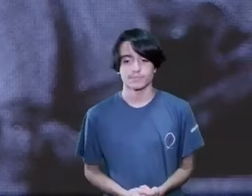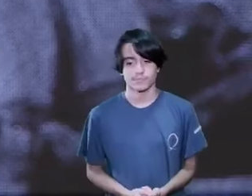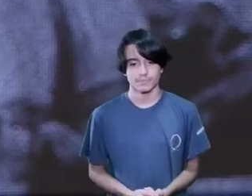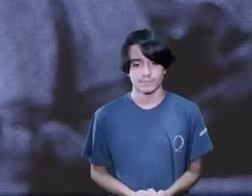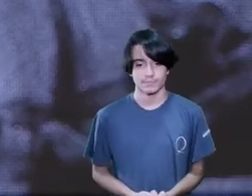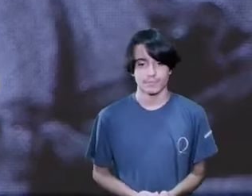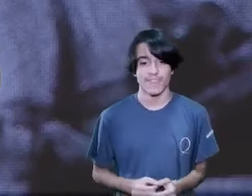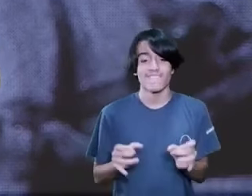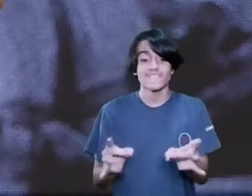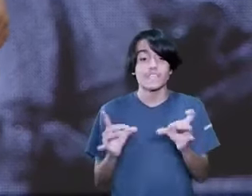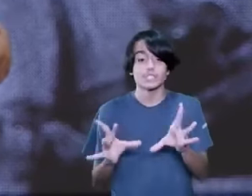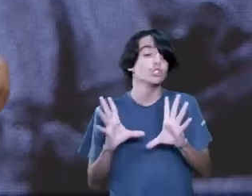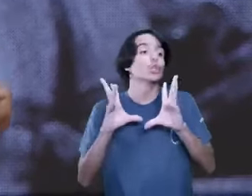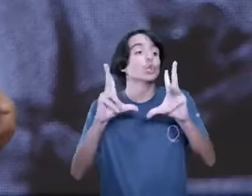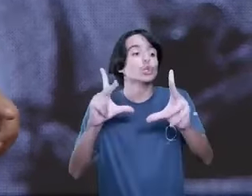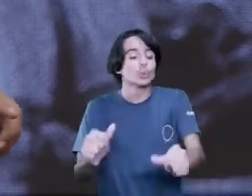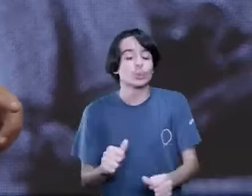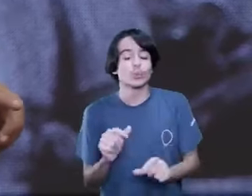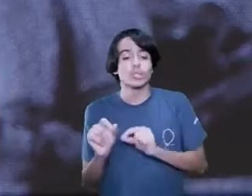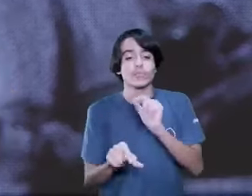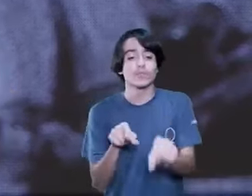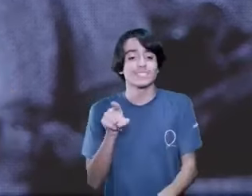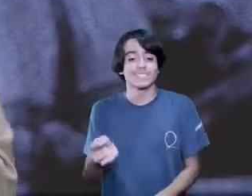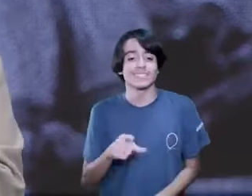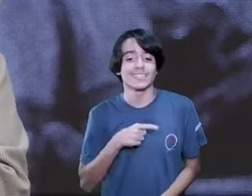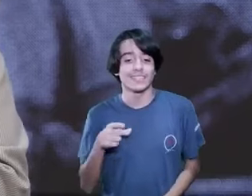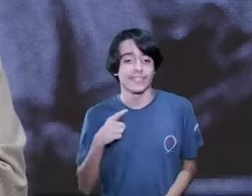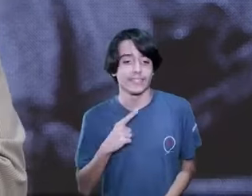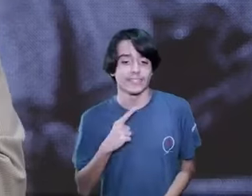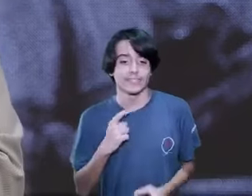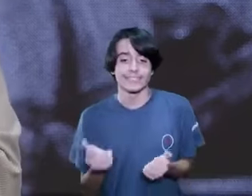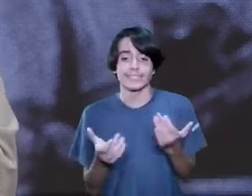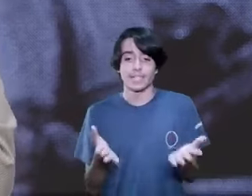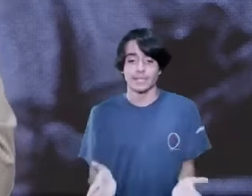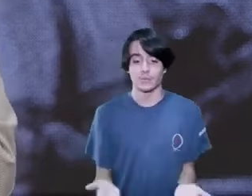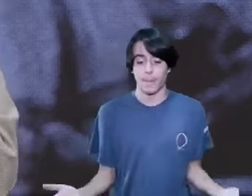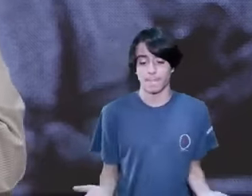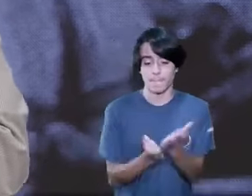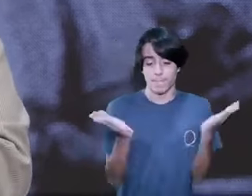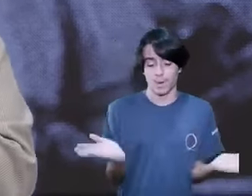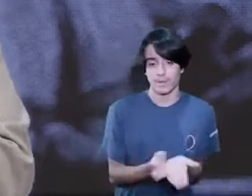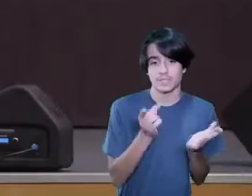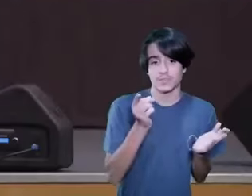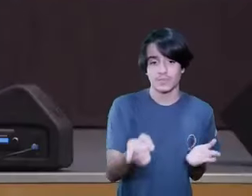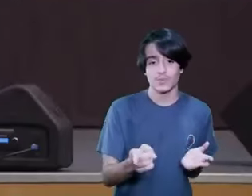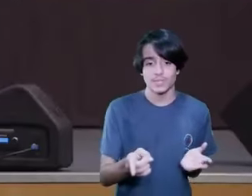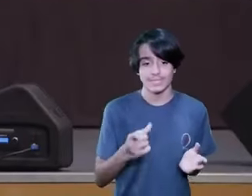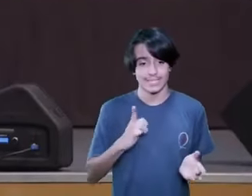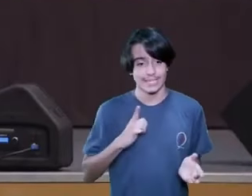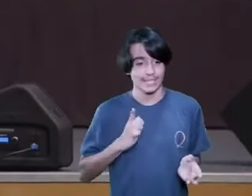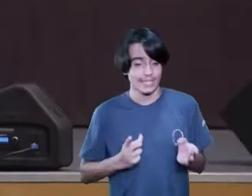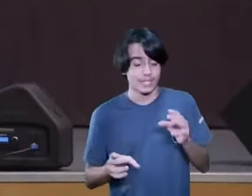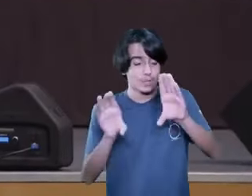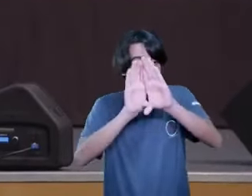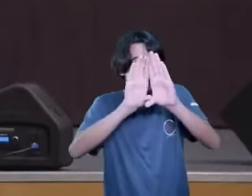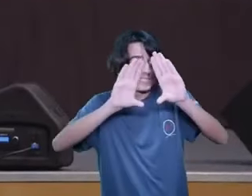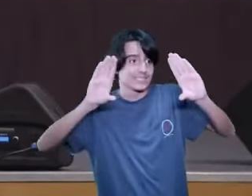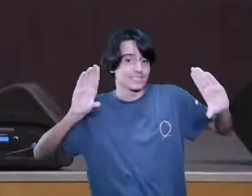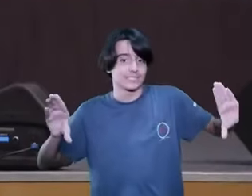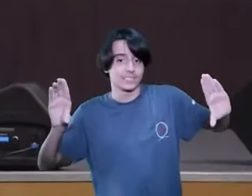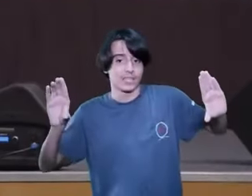Vende tudo o que tens. Dá aos pobres e terás um tesouro no céu. E vem